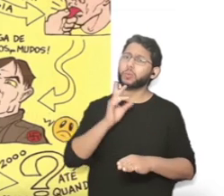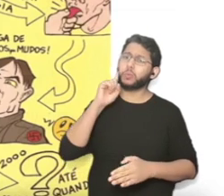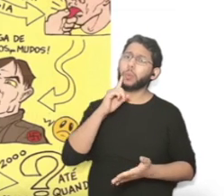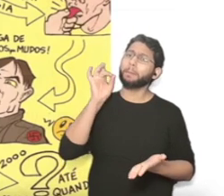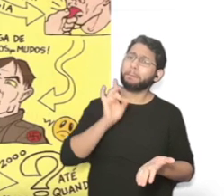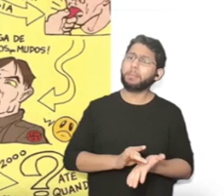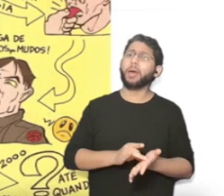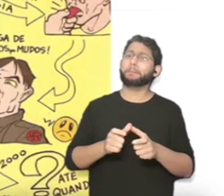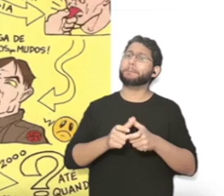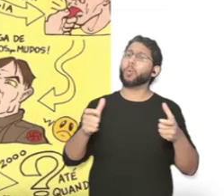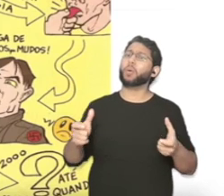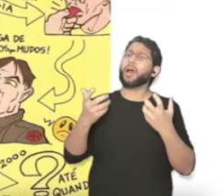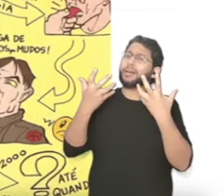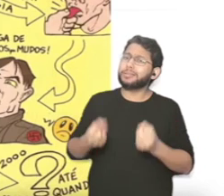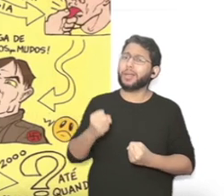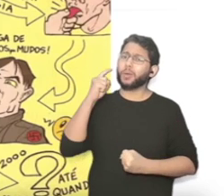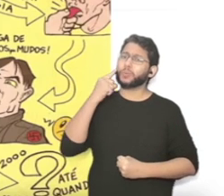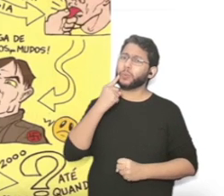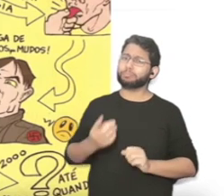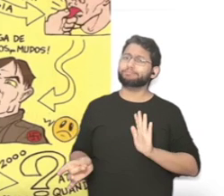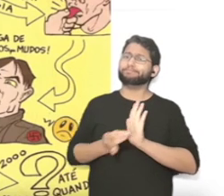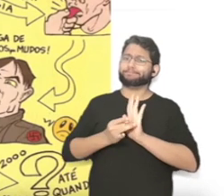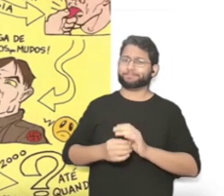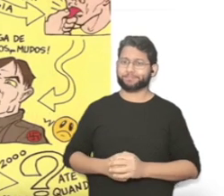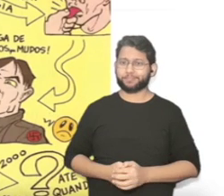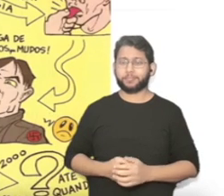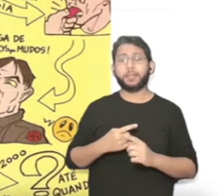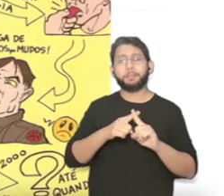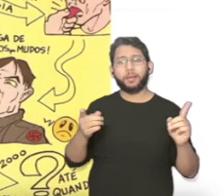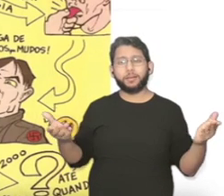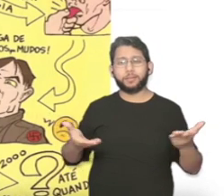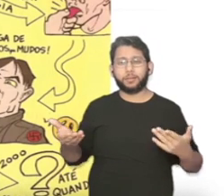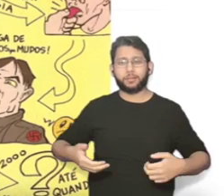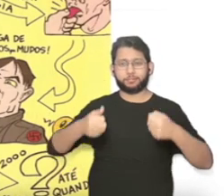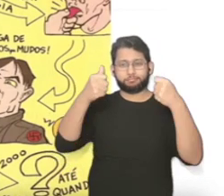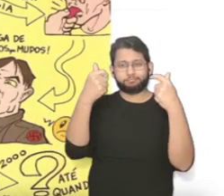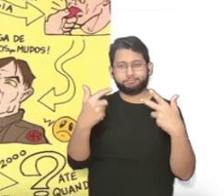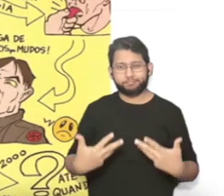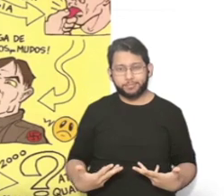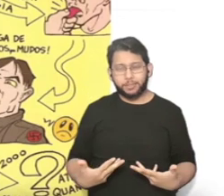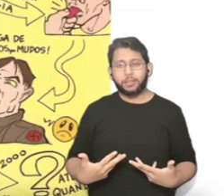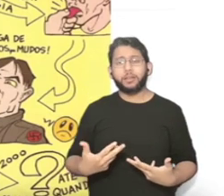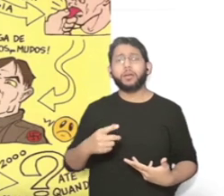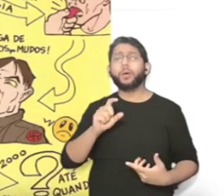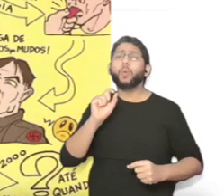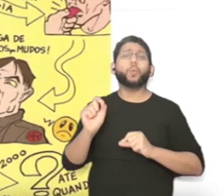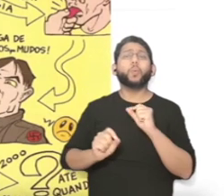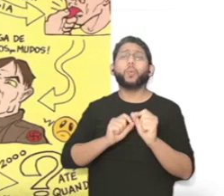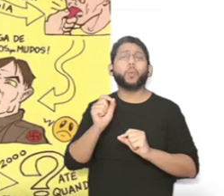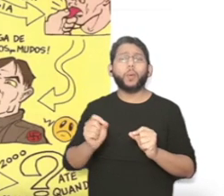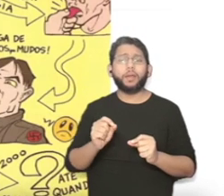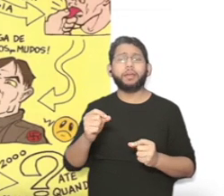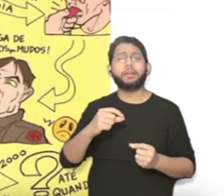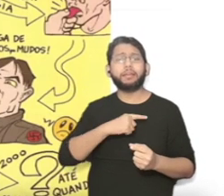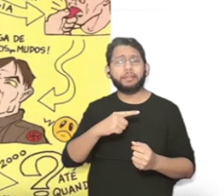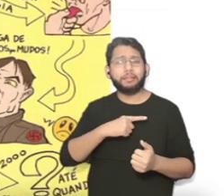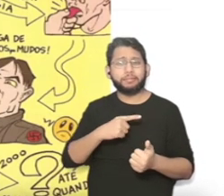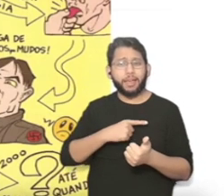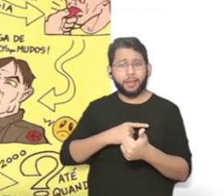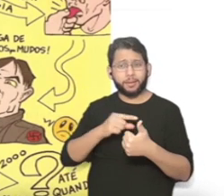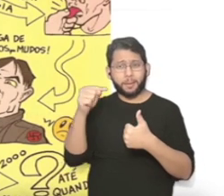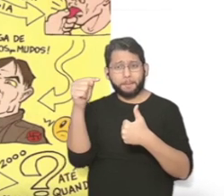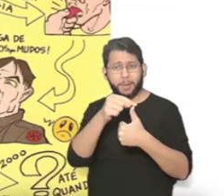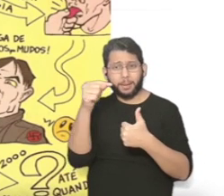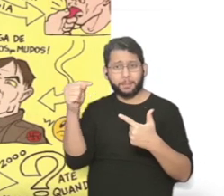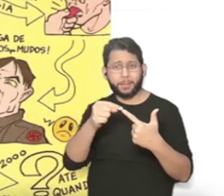vantajosa para educar as pessoas surdas. Mas vamos falar um pouquinho e entender o que consta em cada uma